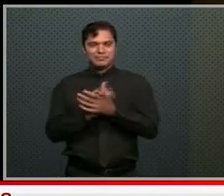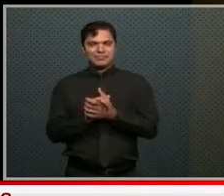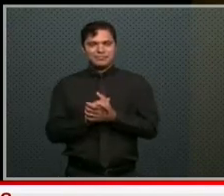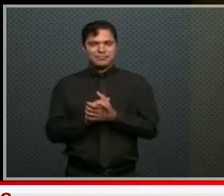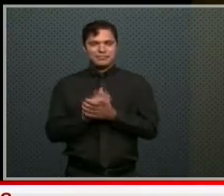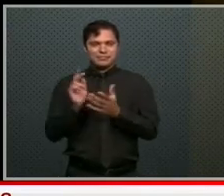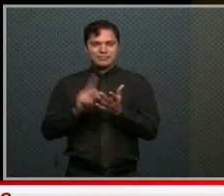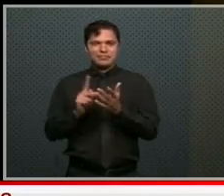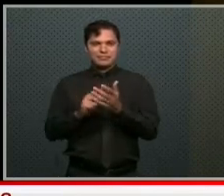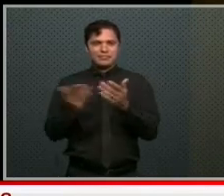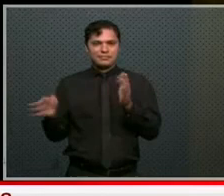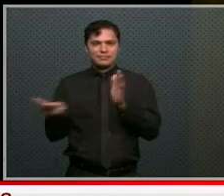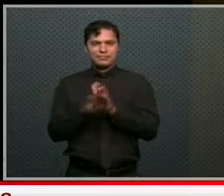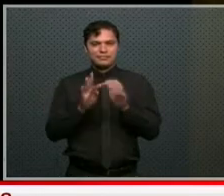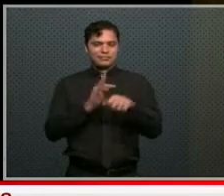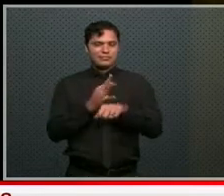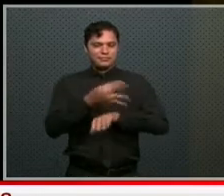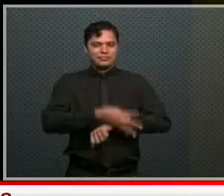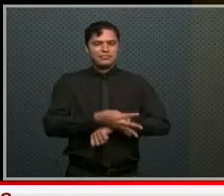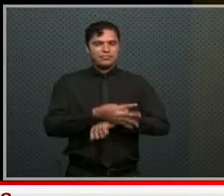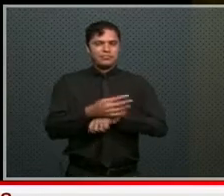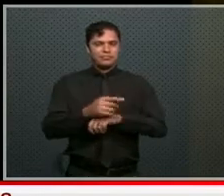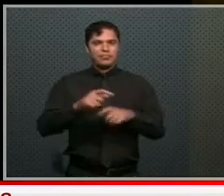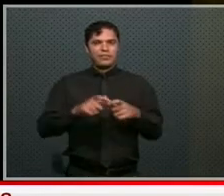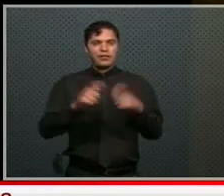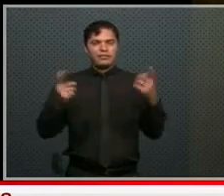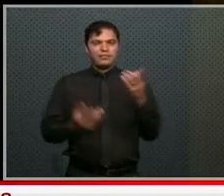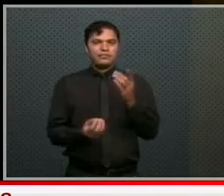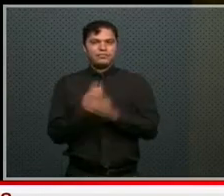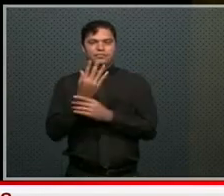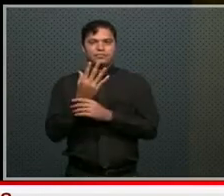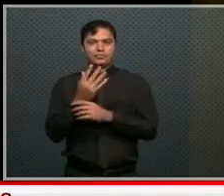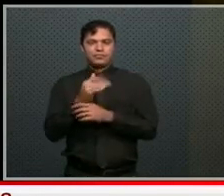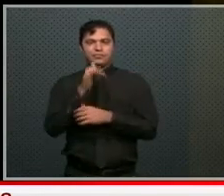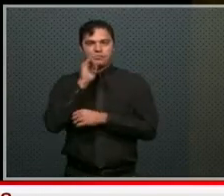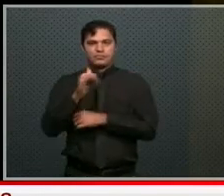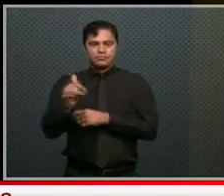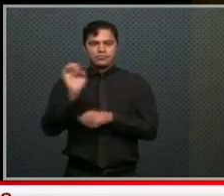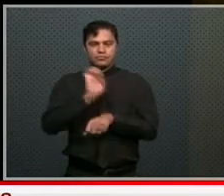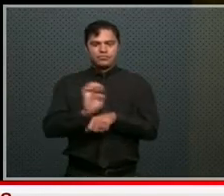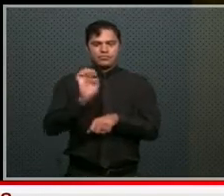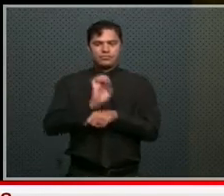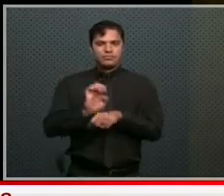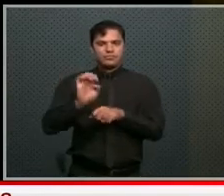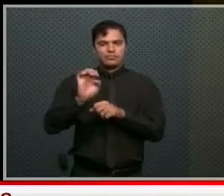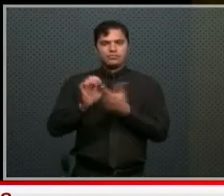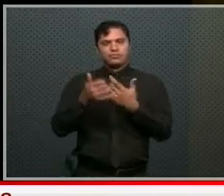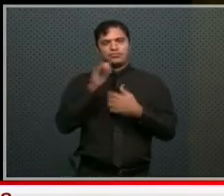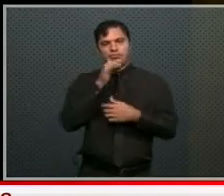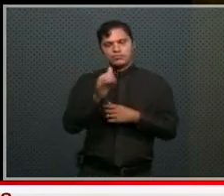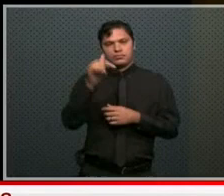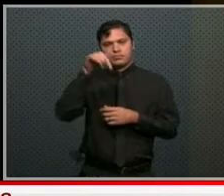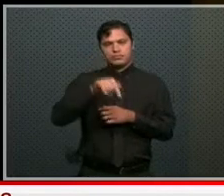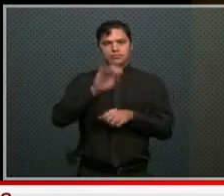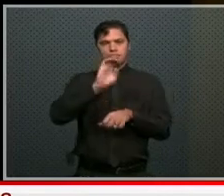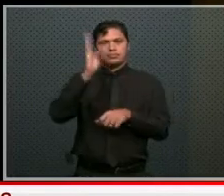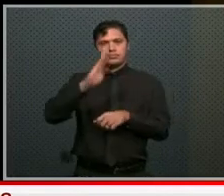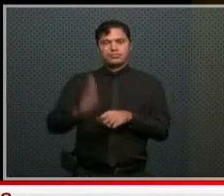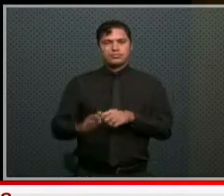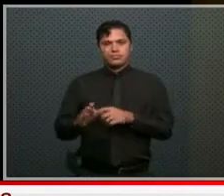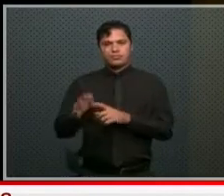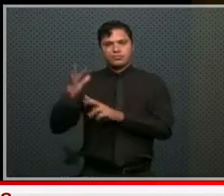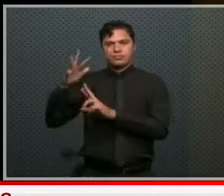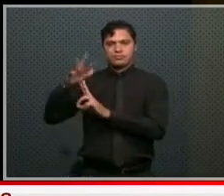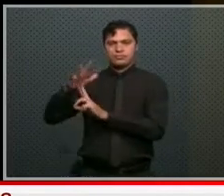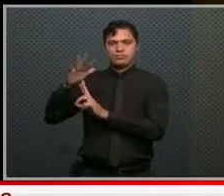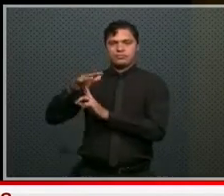em Tucuruí a maior geração de energia a ideia aí dentro da elétrica do país é ali porque o do Paraná e